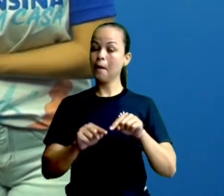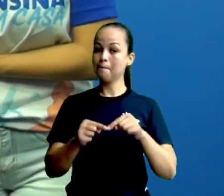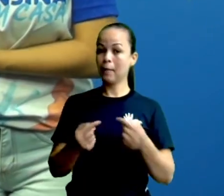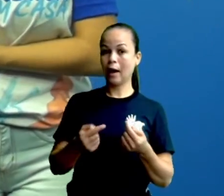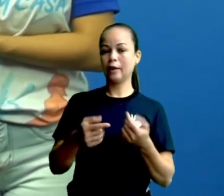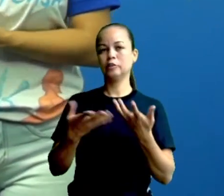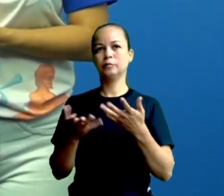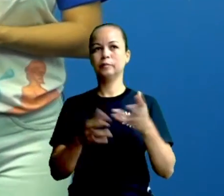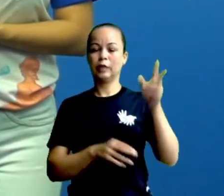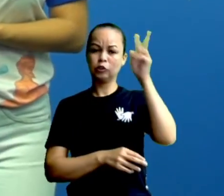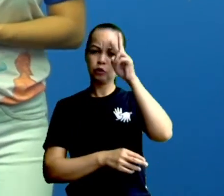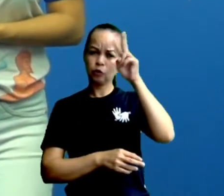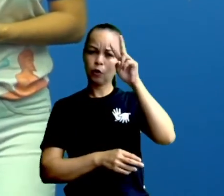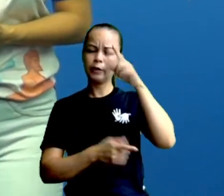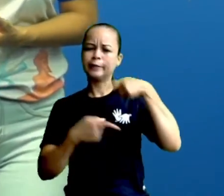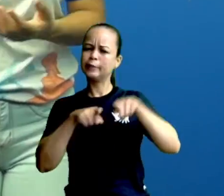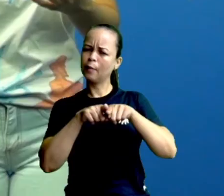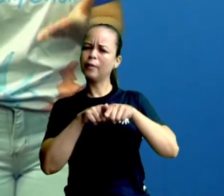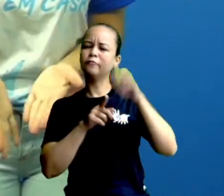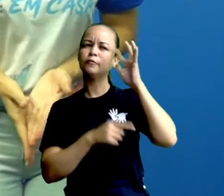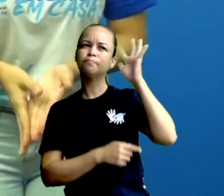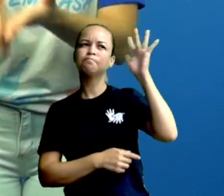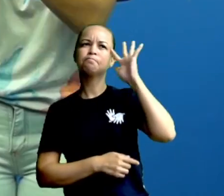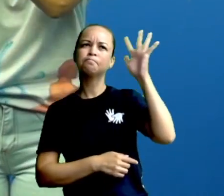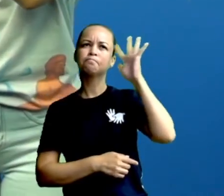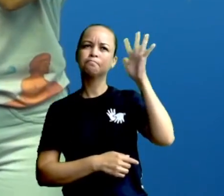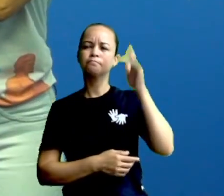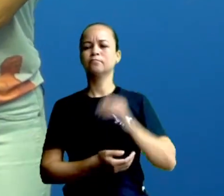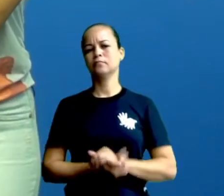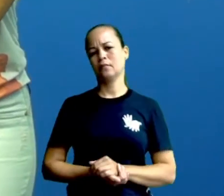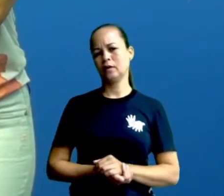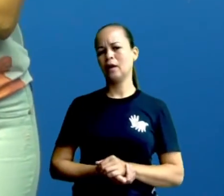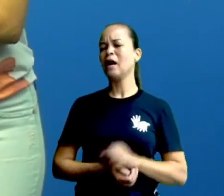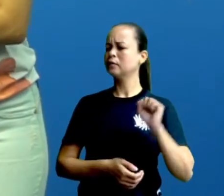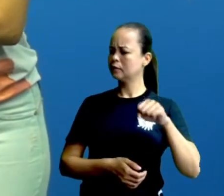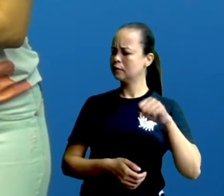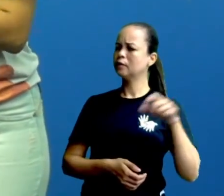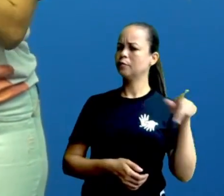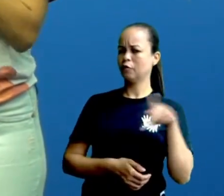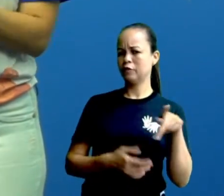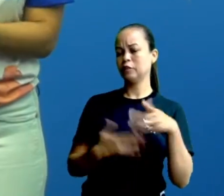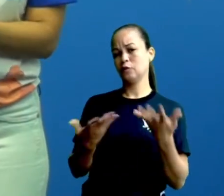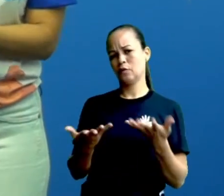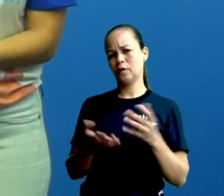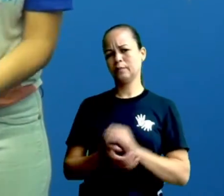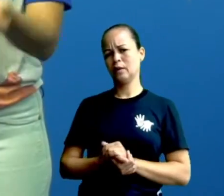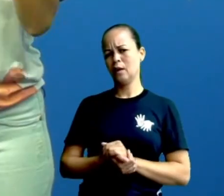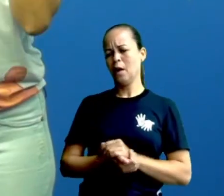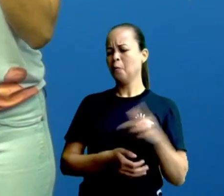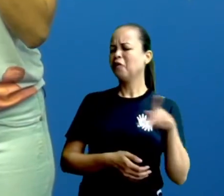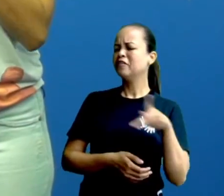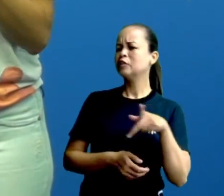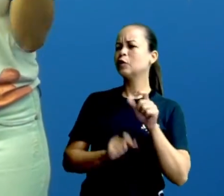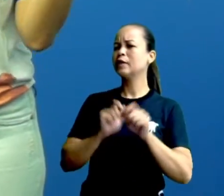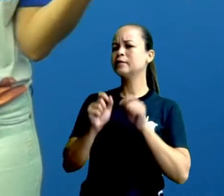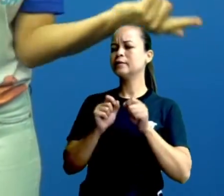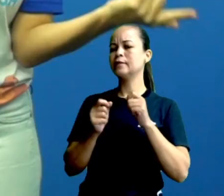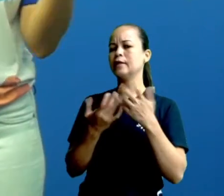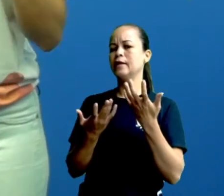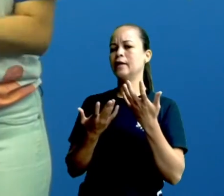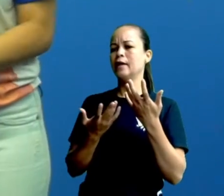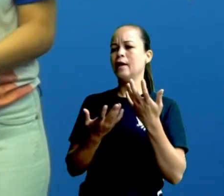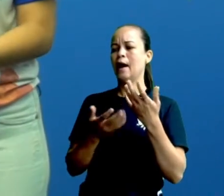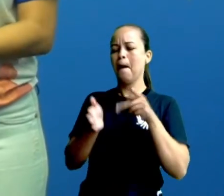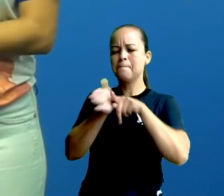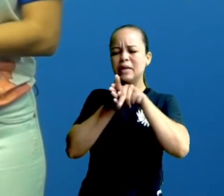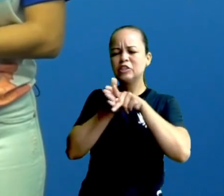faz refletir. Se, professora, a pesquisa científica é tão importante, por que eu vi